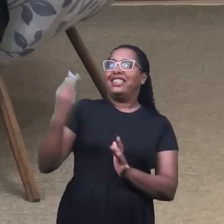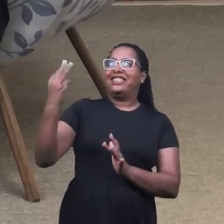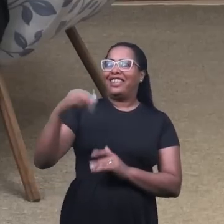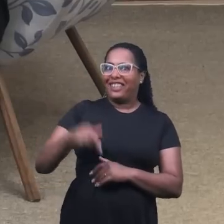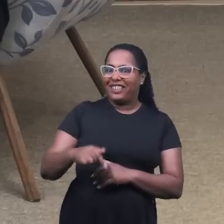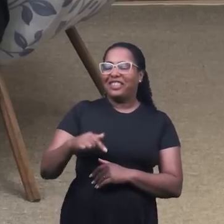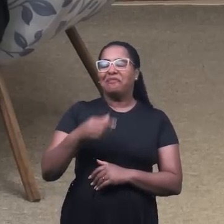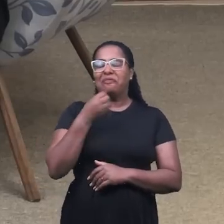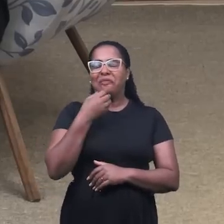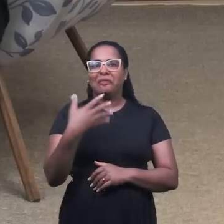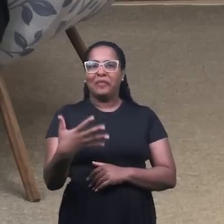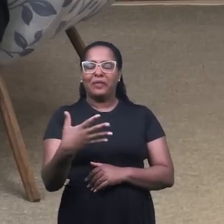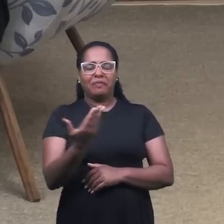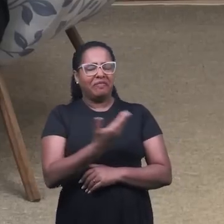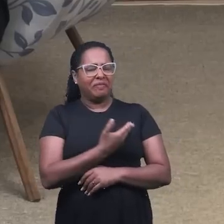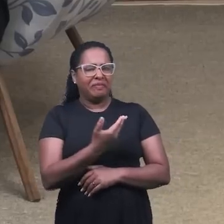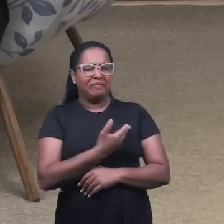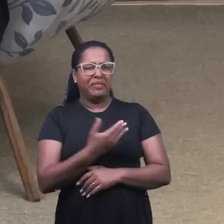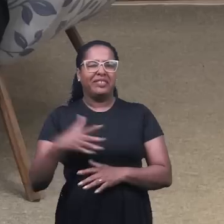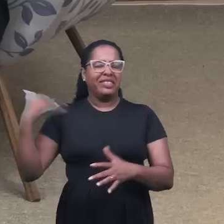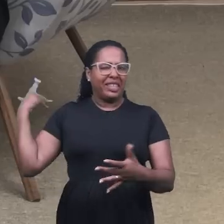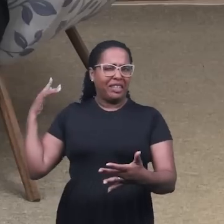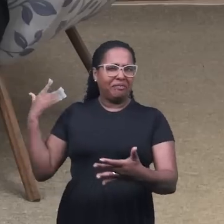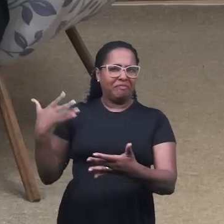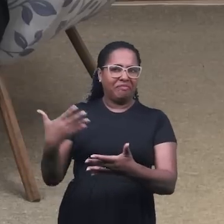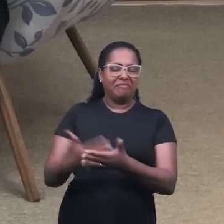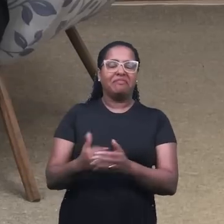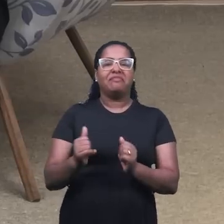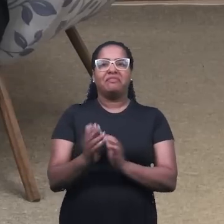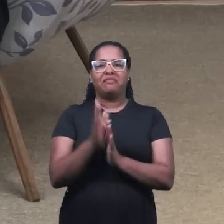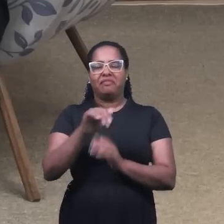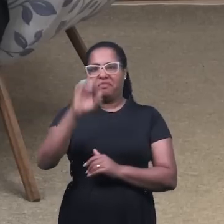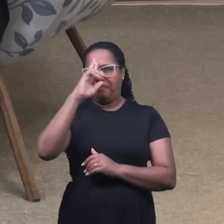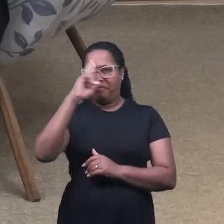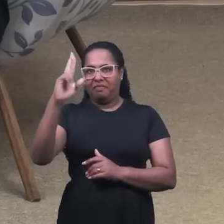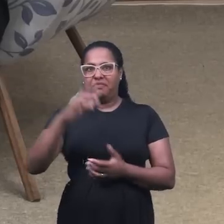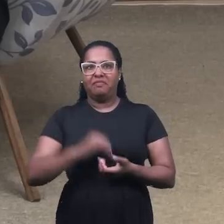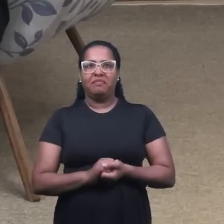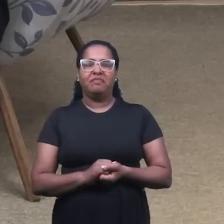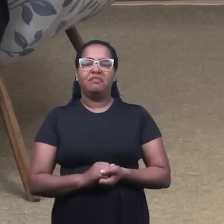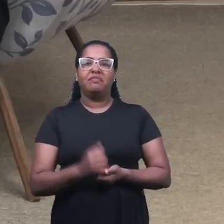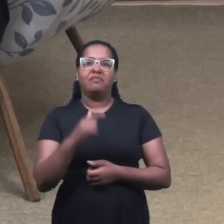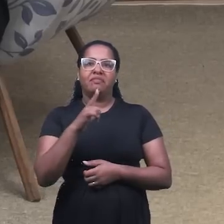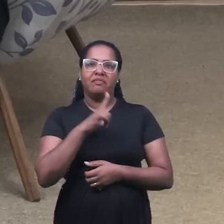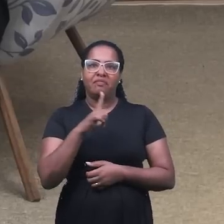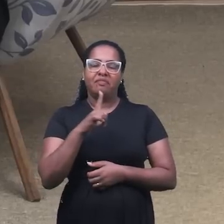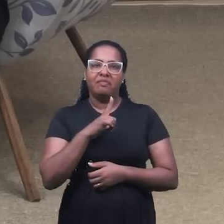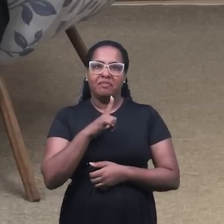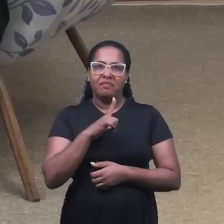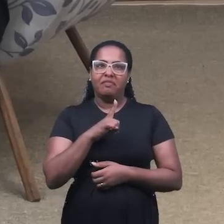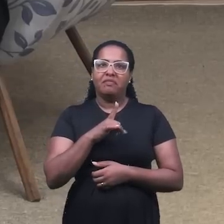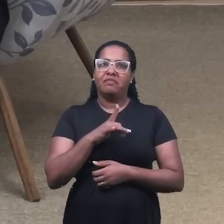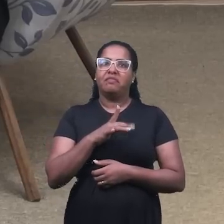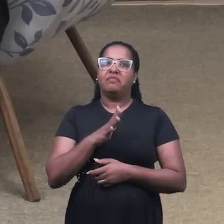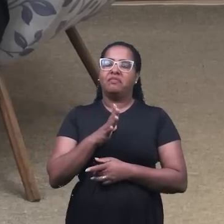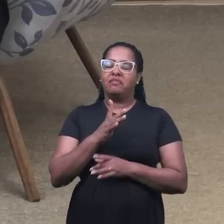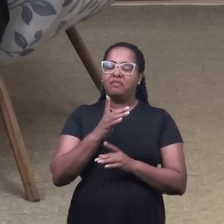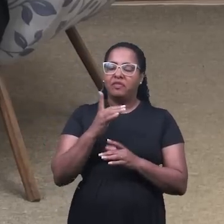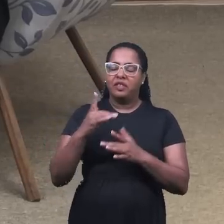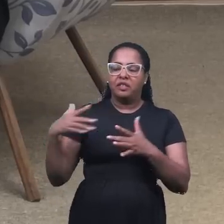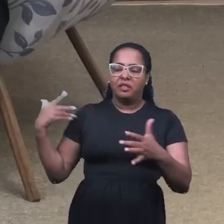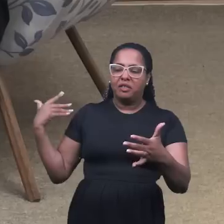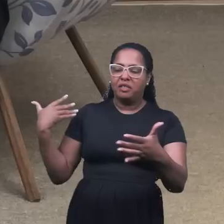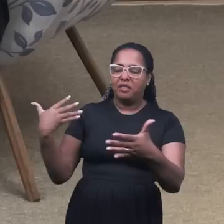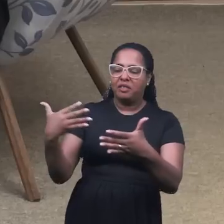Duas vezes. Terceira vez. Bom, amigo nosso de longa data, louvado seja o nome do Senhor de termos, encontrarmos, né, ao longo da nossa jornada, aqueles